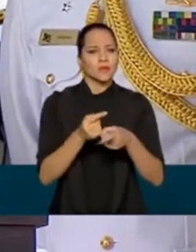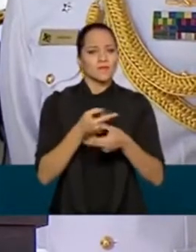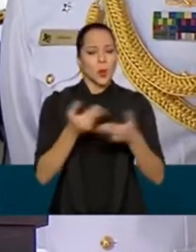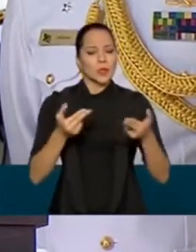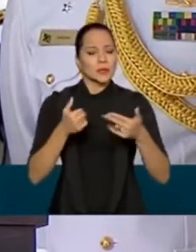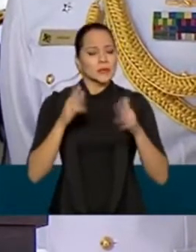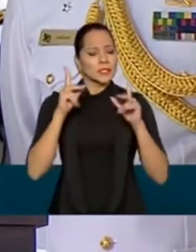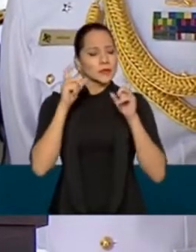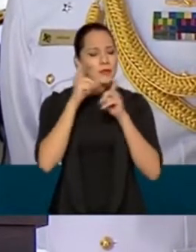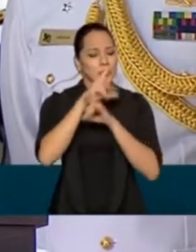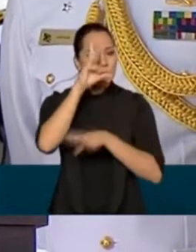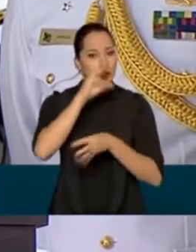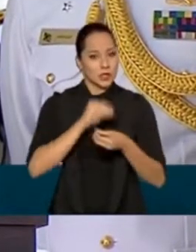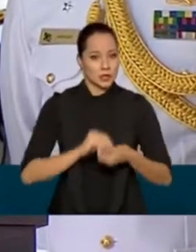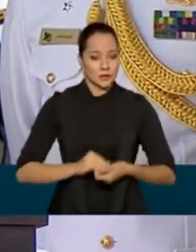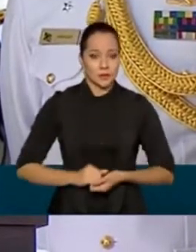complexas.